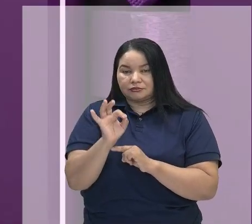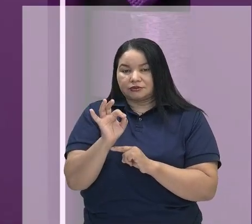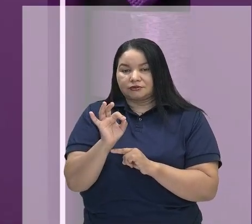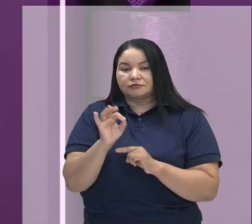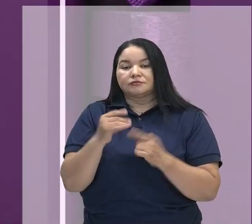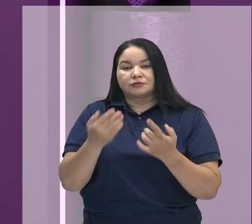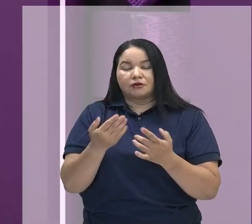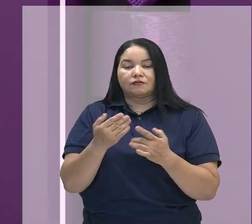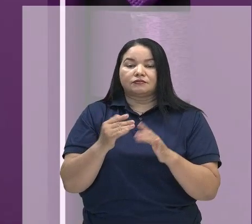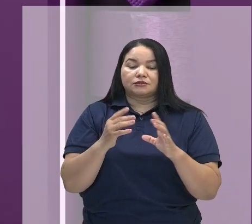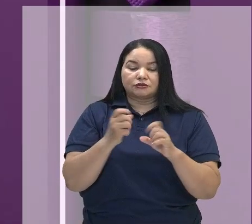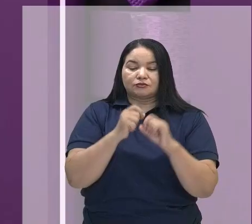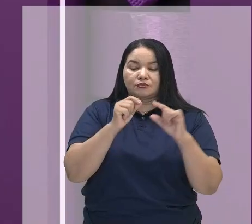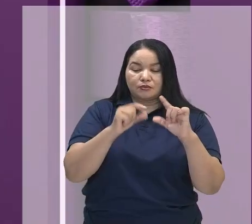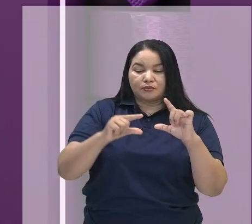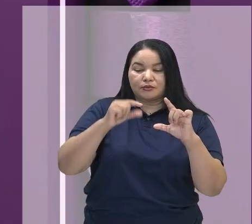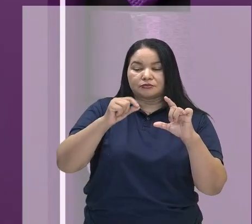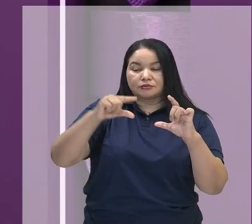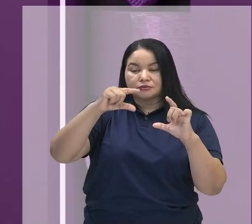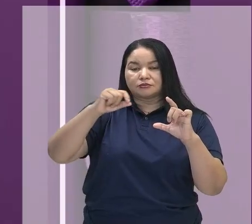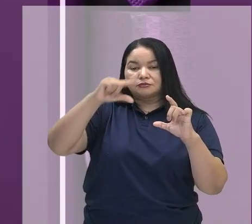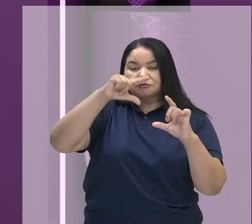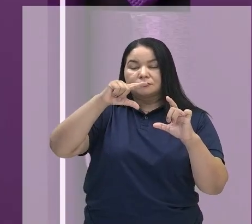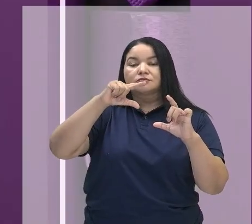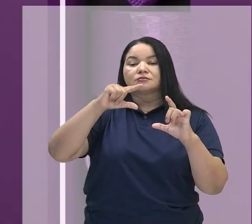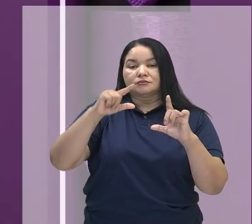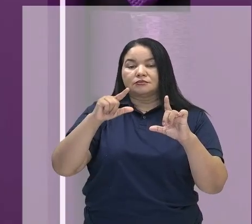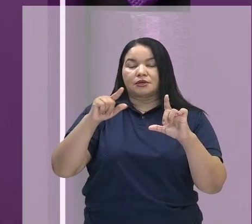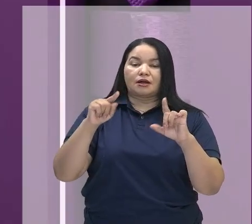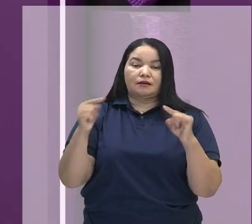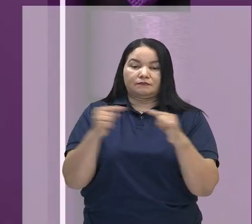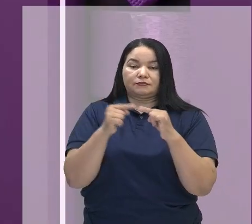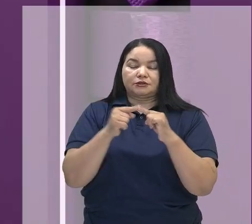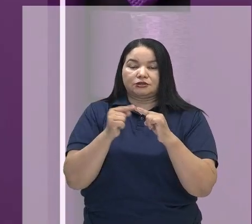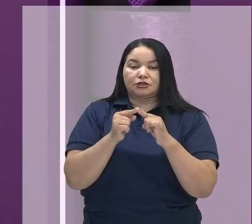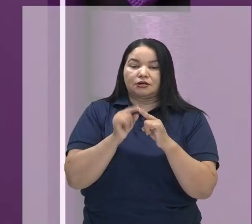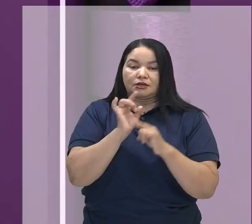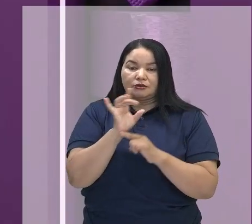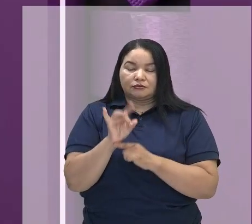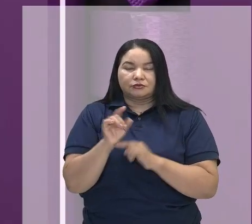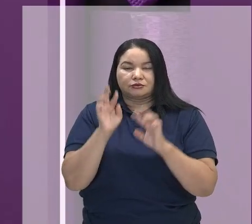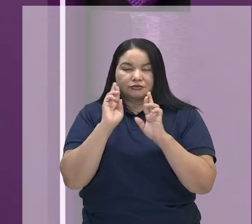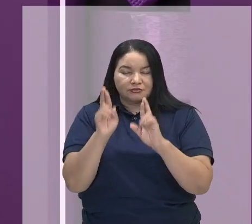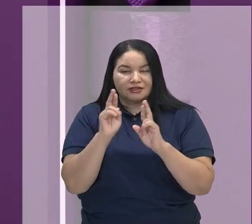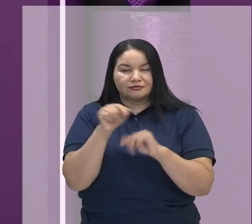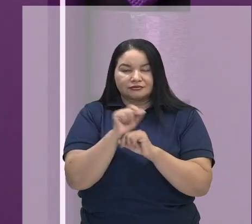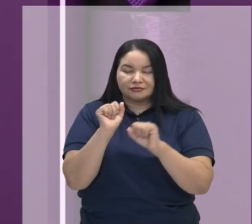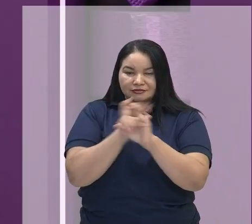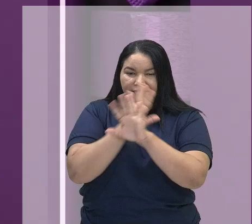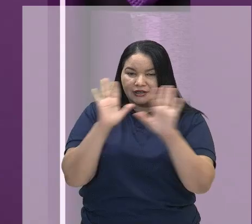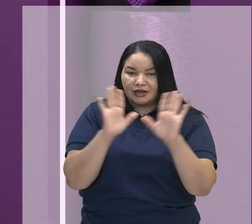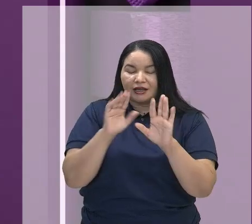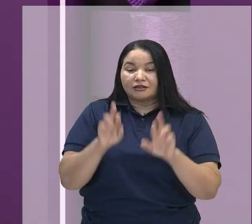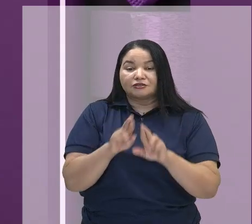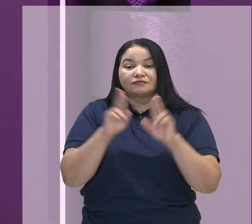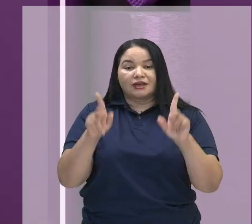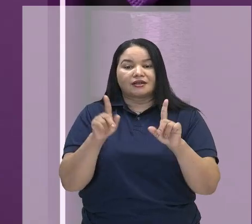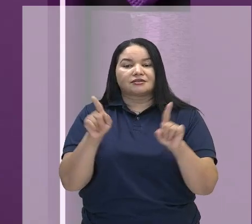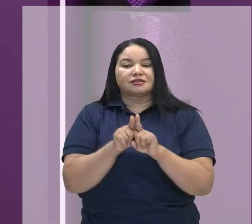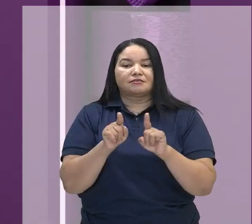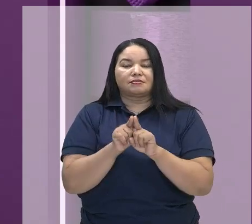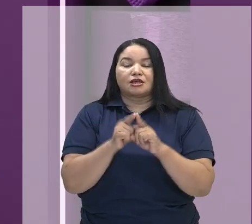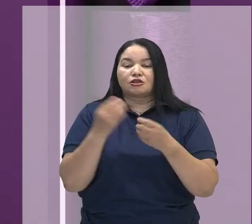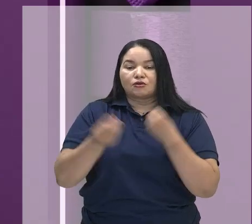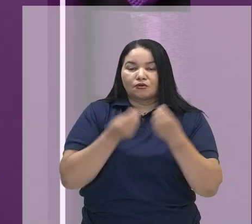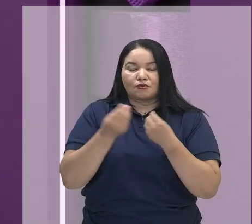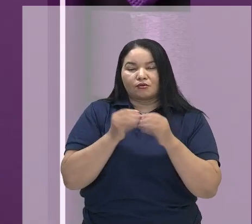então, cada fatia, no caso, cada setor. Ok? Espero que tenha ficado claro aí a diferença e como construir o